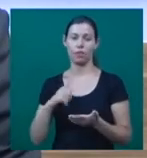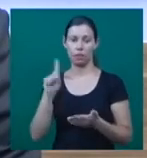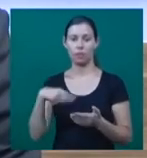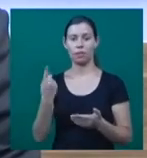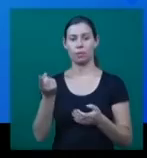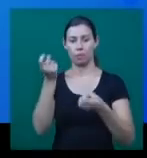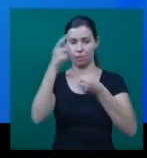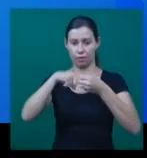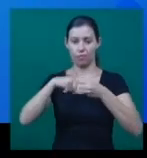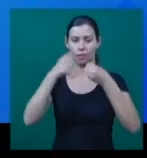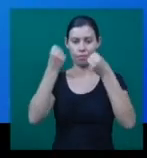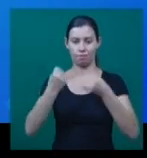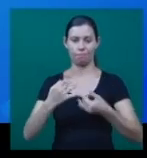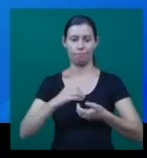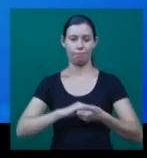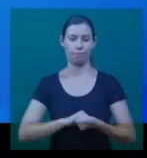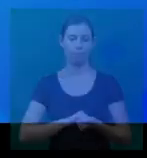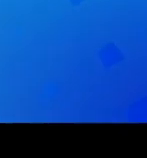instantes. Até já.